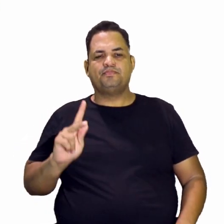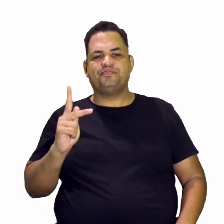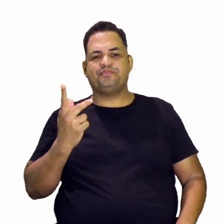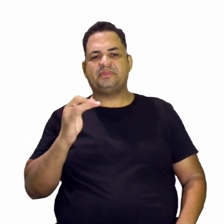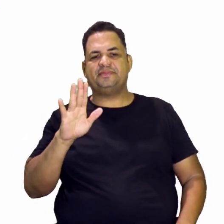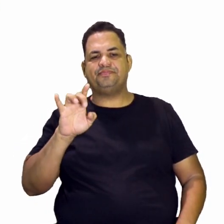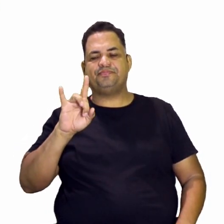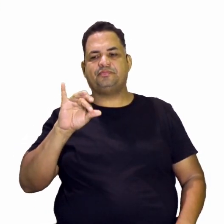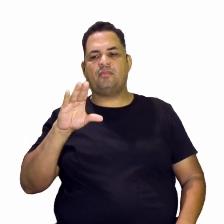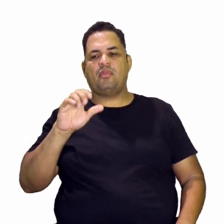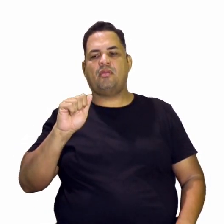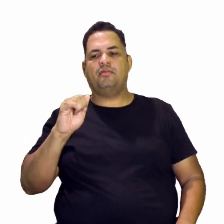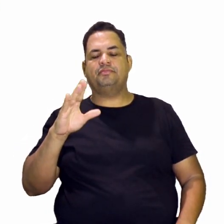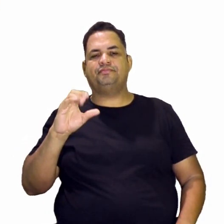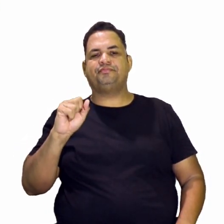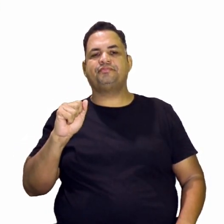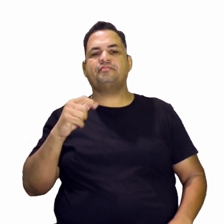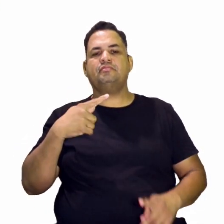heterótrofos por